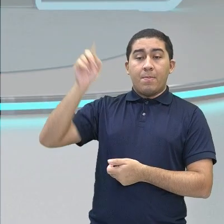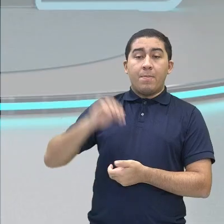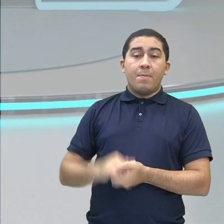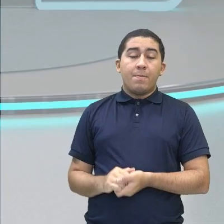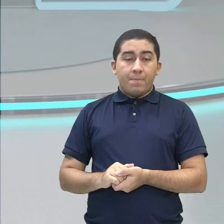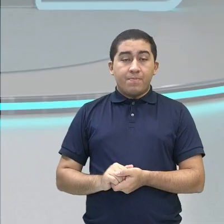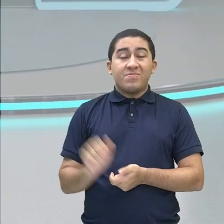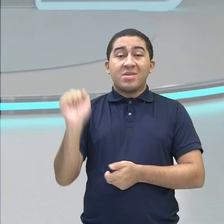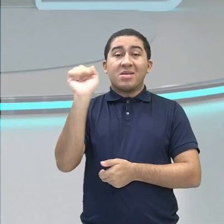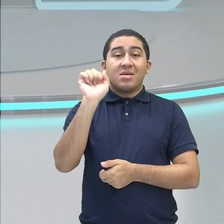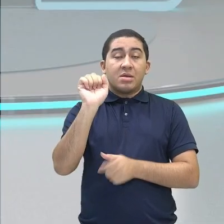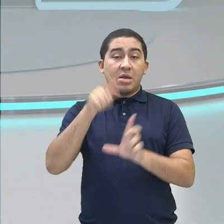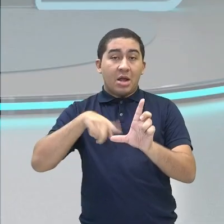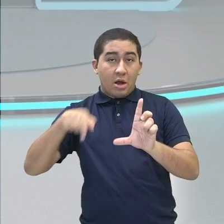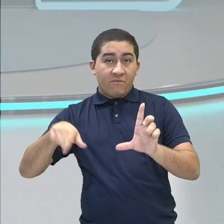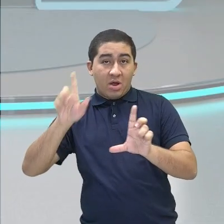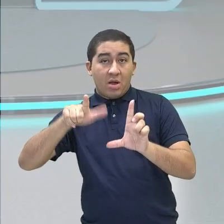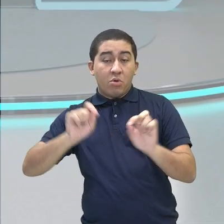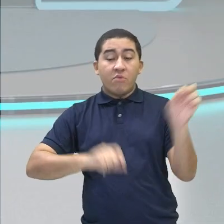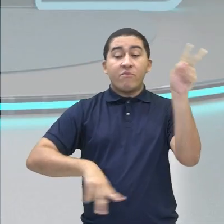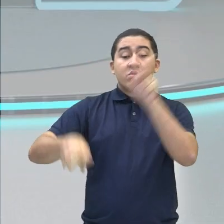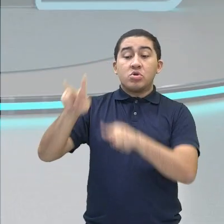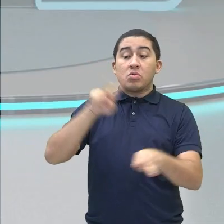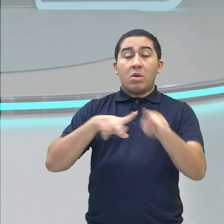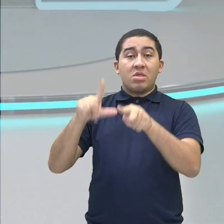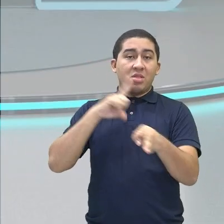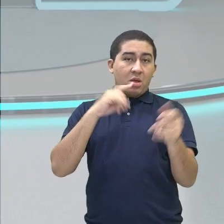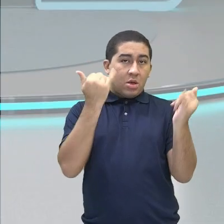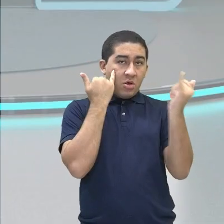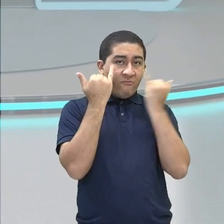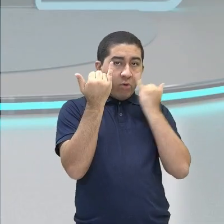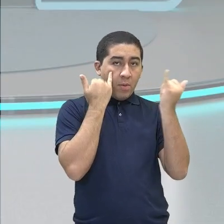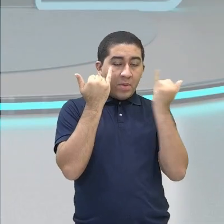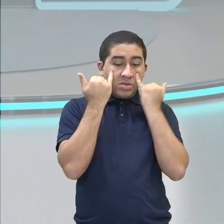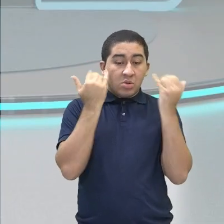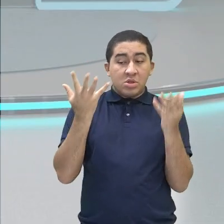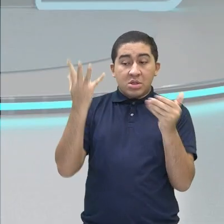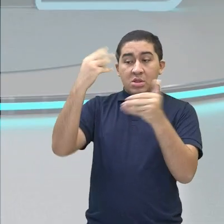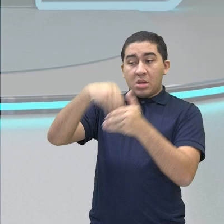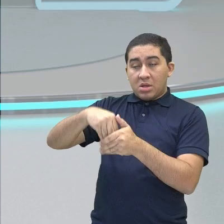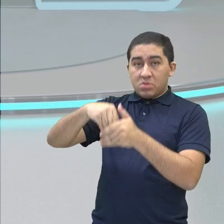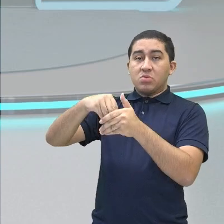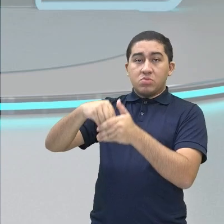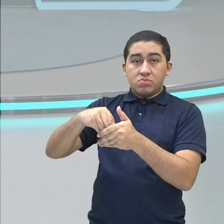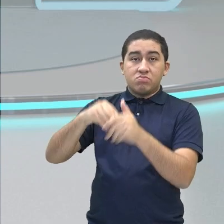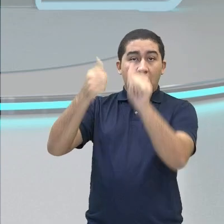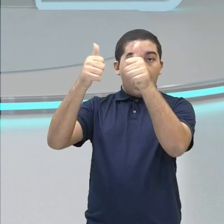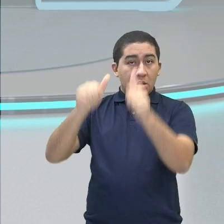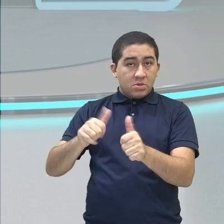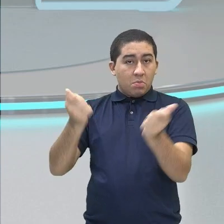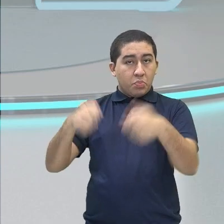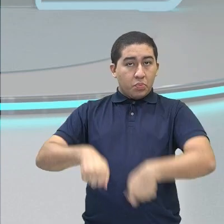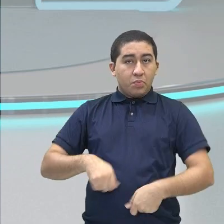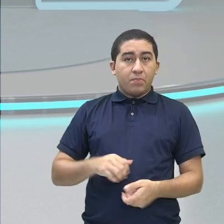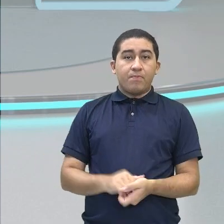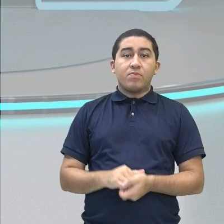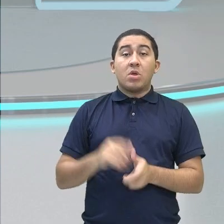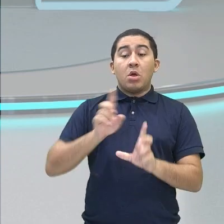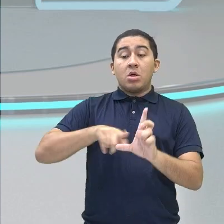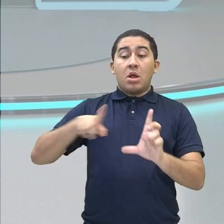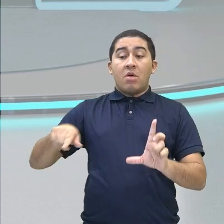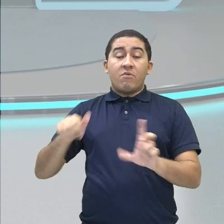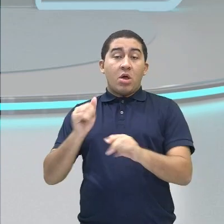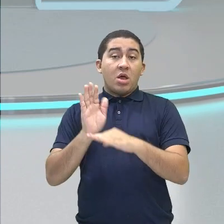formas visuais de mostrar informações, né? E esses gráficos, eles ajudam